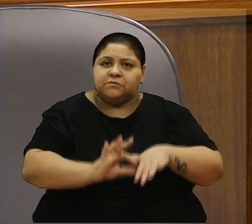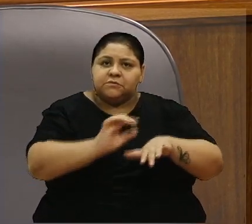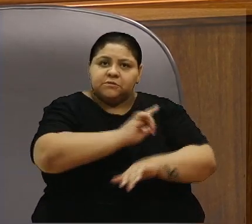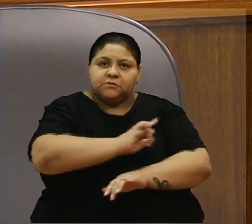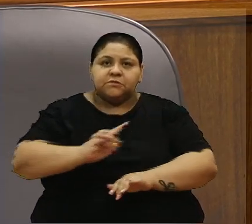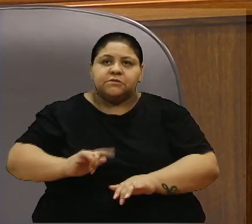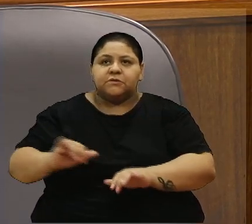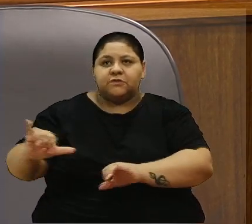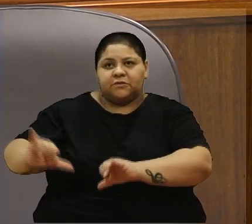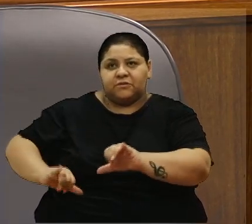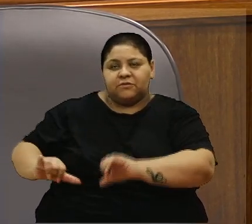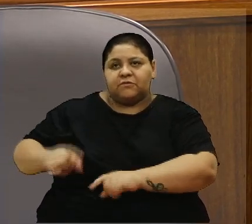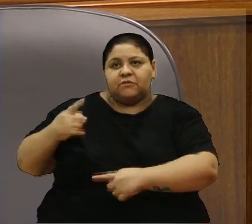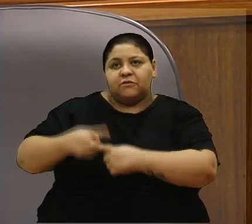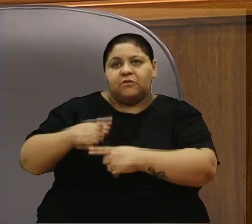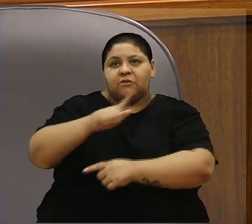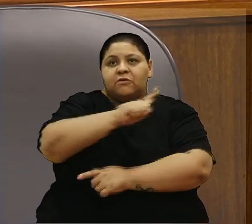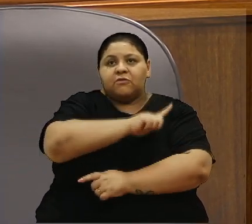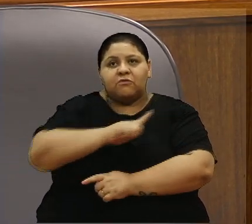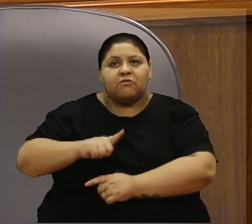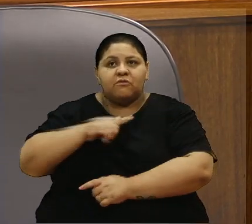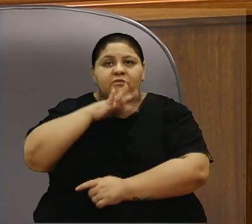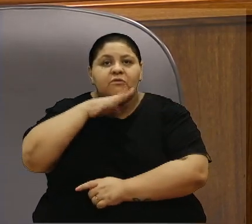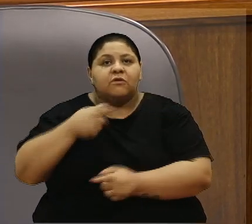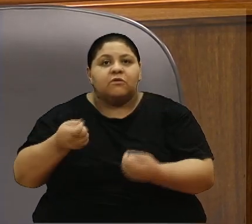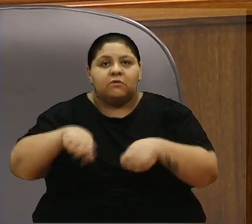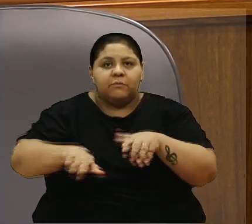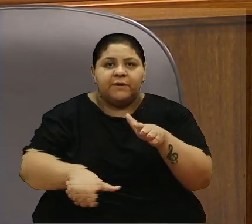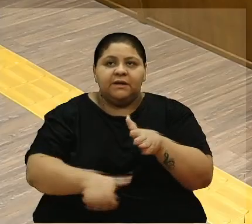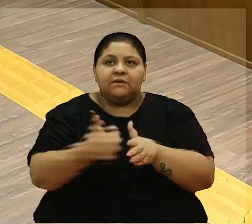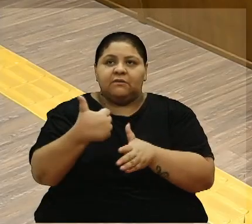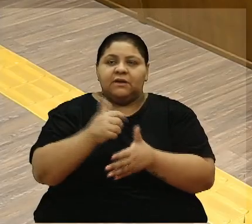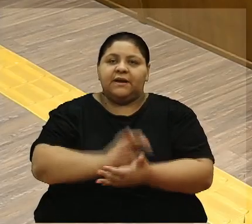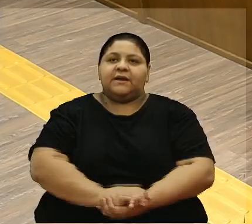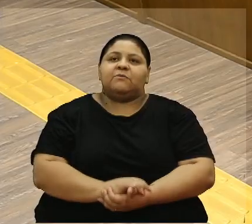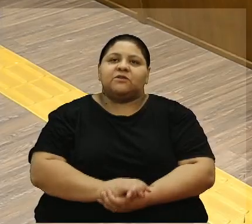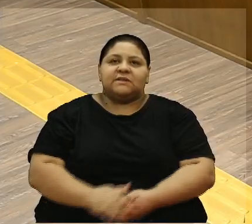sofrendo bastante, porque o governo está bem ruim, que isso precisa melhorar. Muito obrigada. Obrigado, vereadora Estela. Com a palavra...